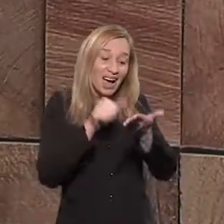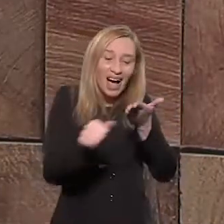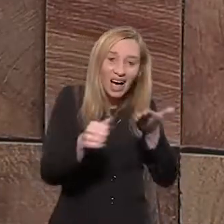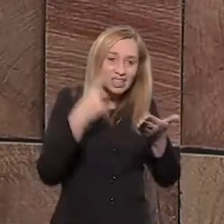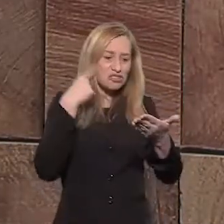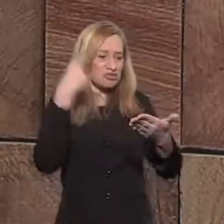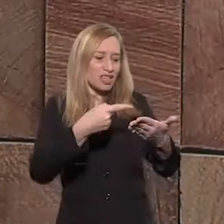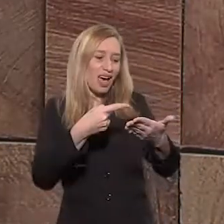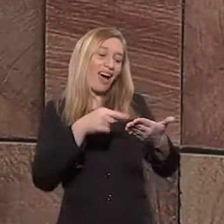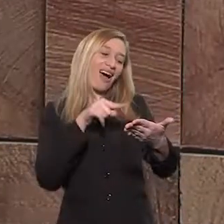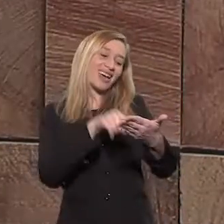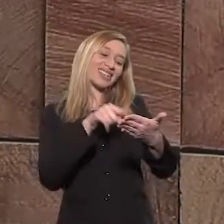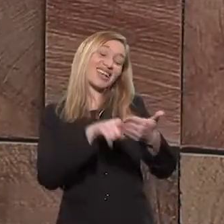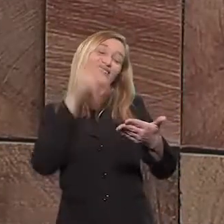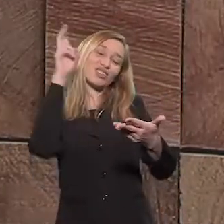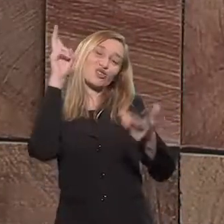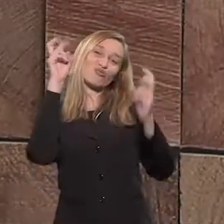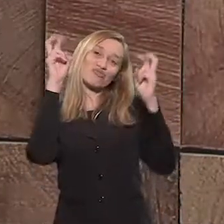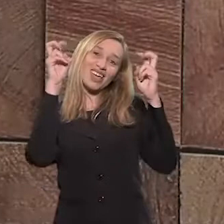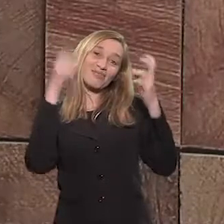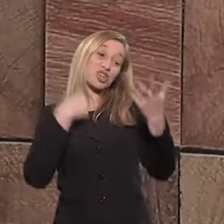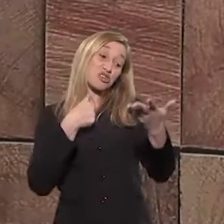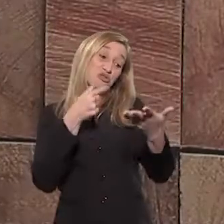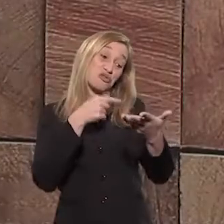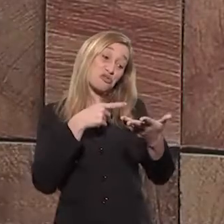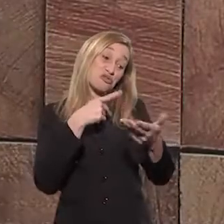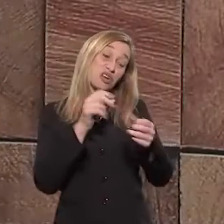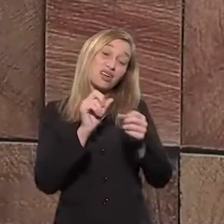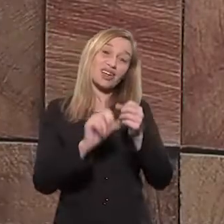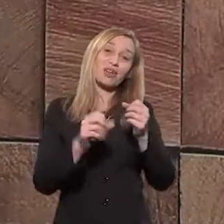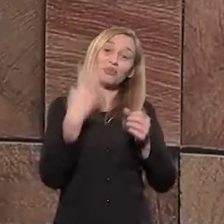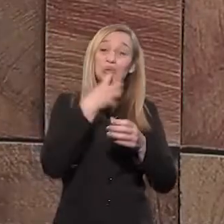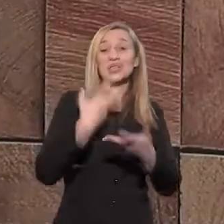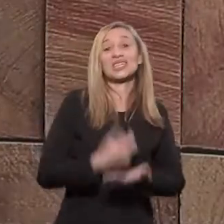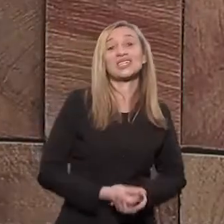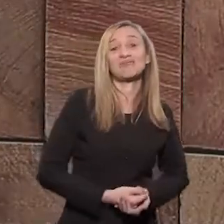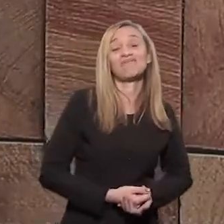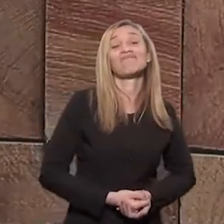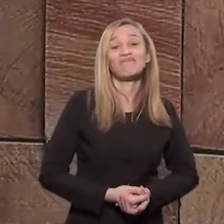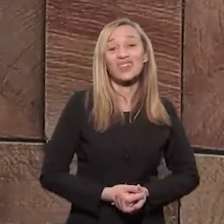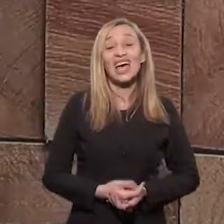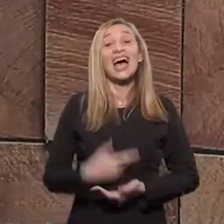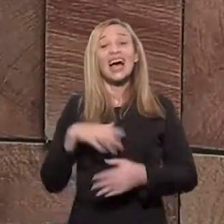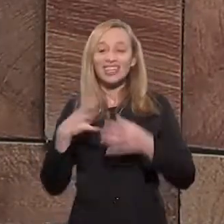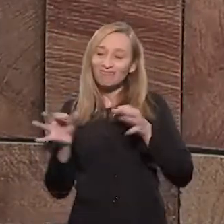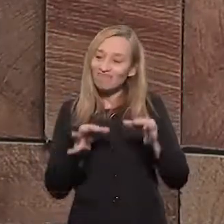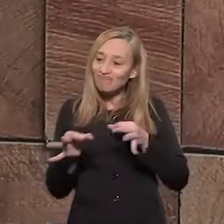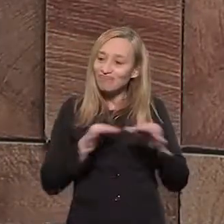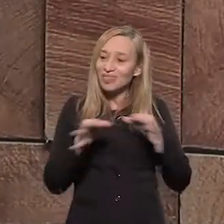e veio assim, eu imediatamente falei, esse vai ser o título do disco, eu vou fazer a música. E aí organizou